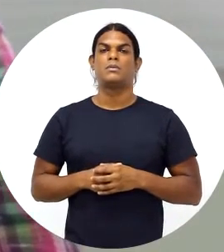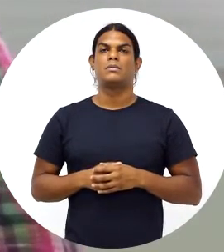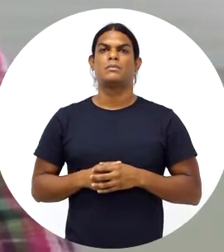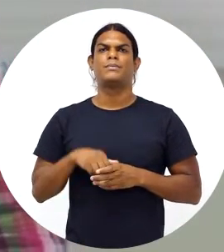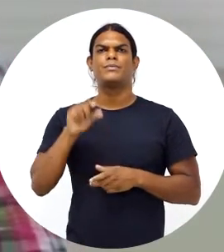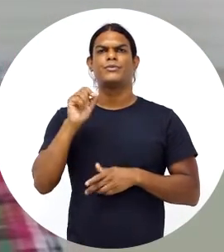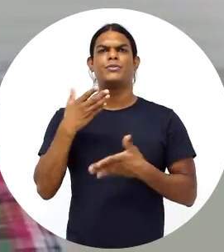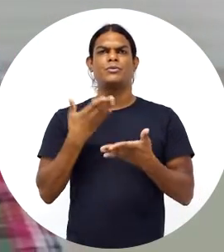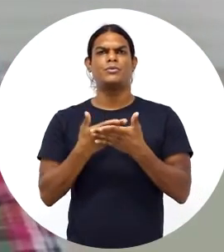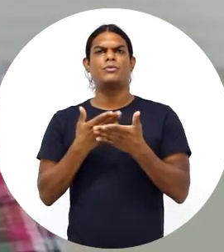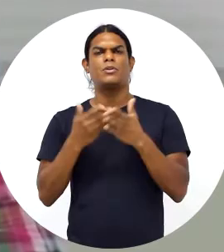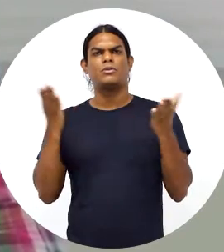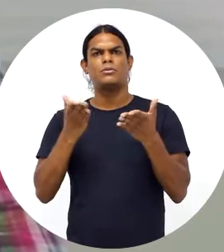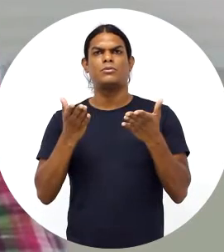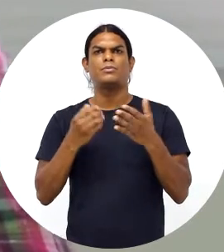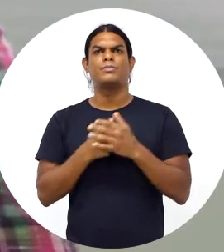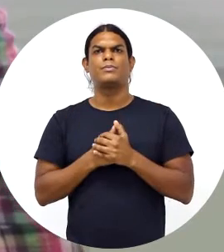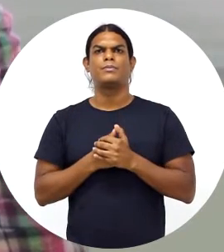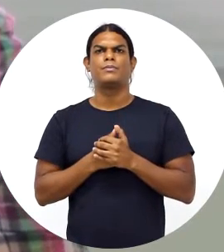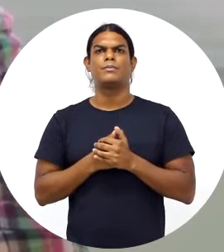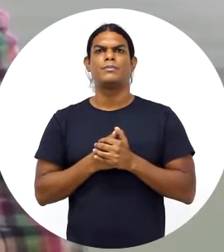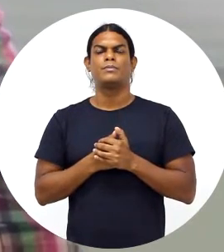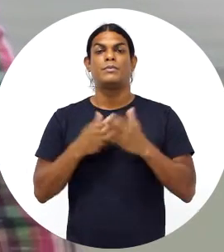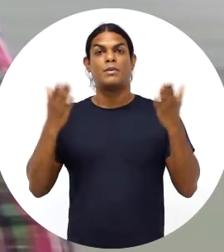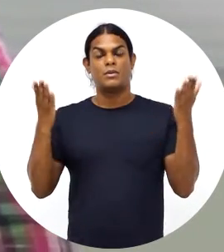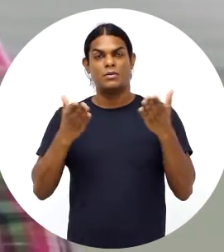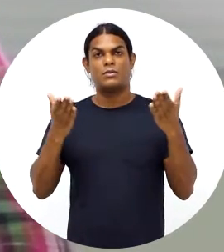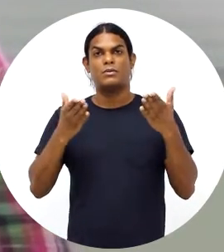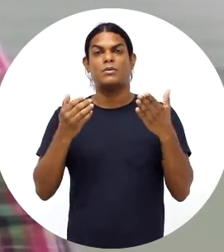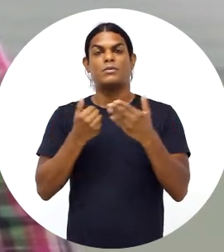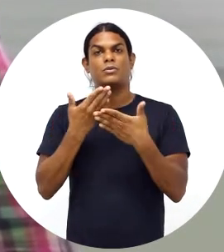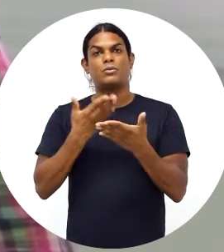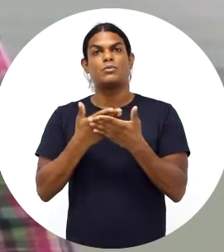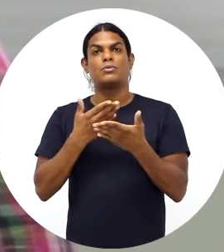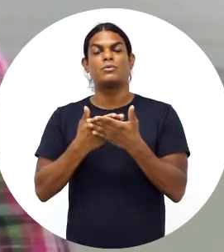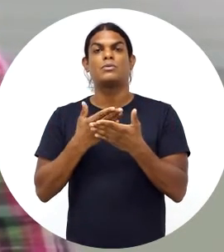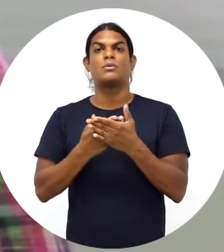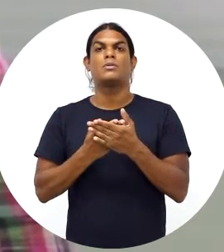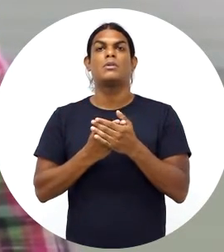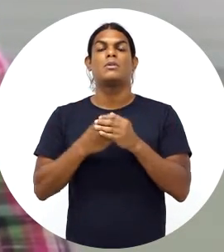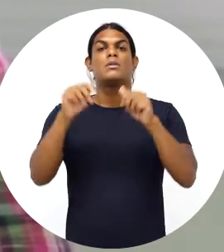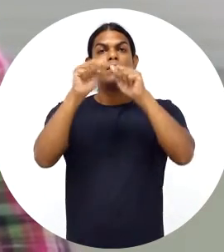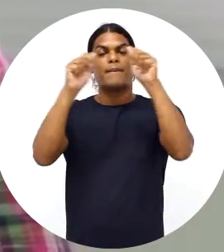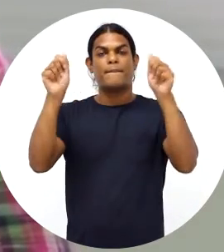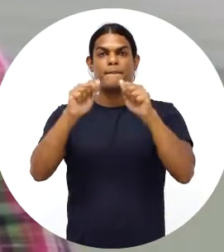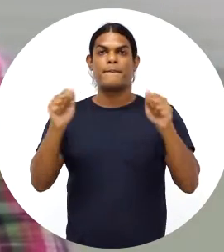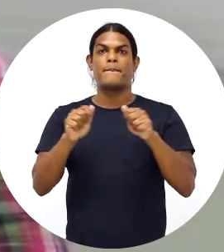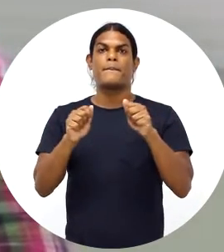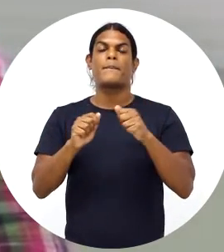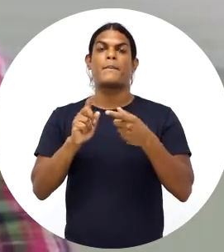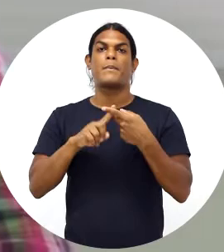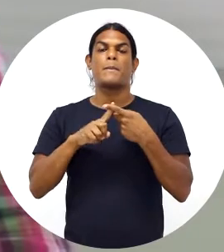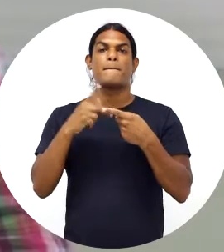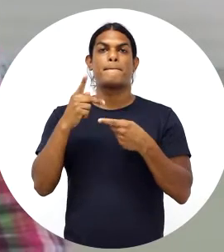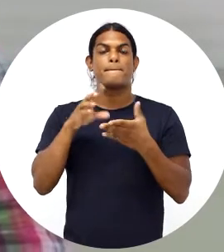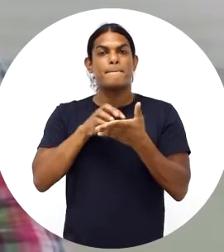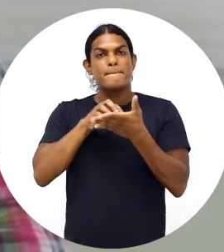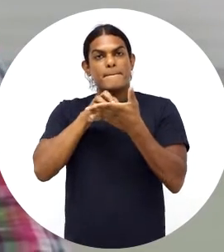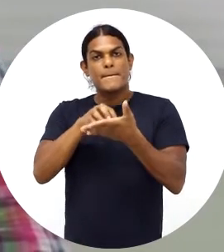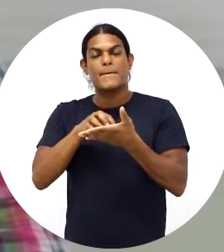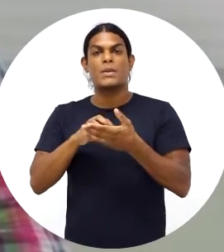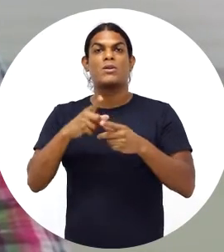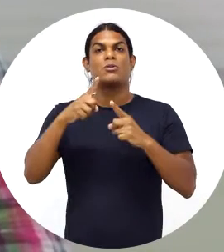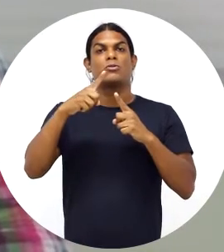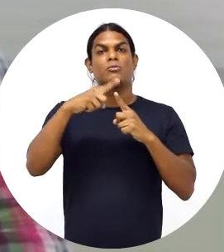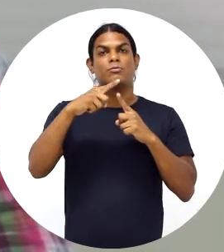O que vamos estudar hoje? Hoje estudaremos o conceito de arte e as suas funções, os tipos